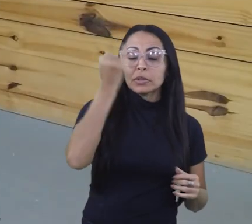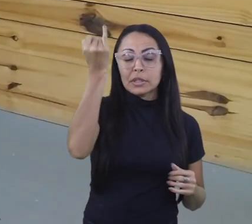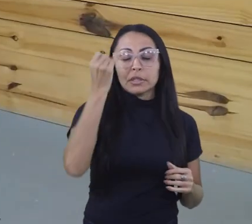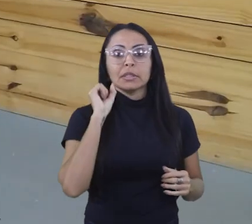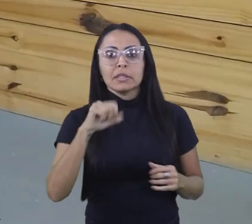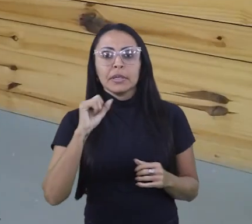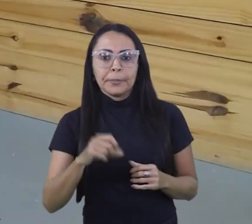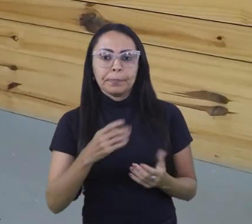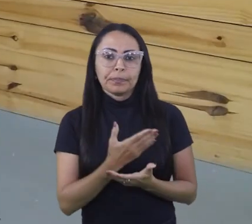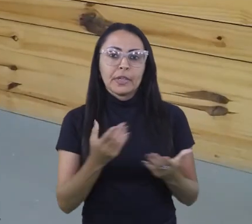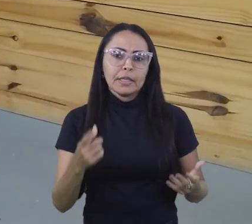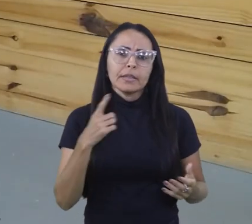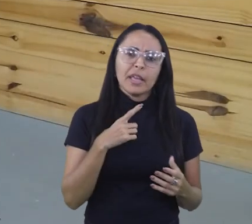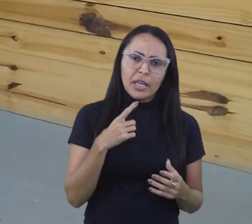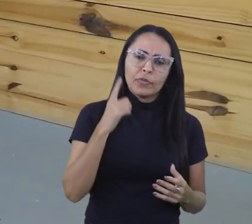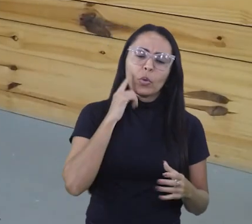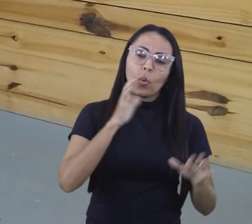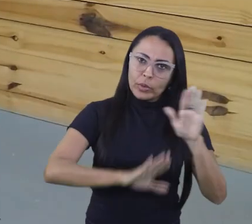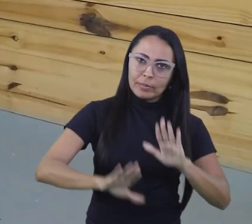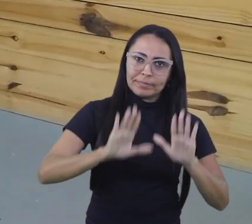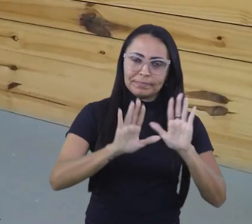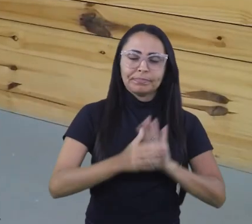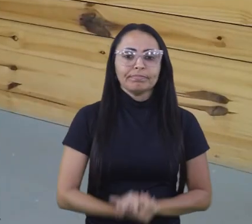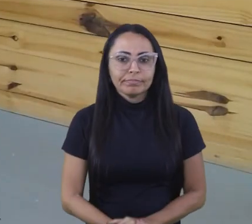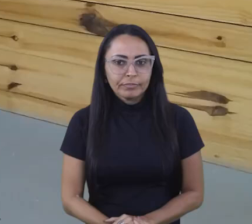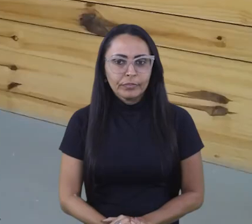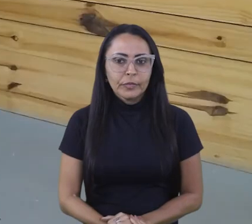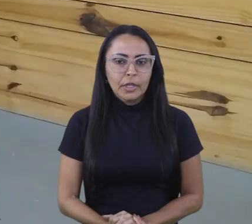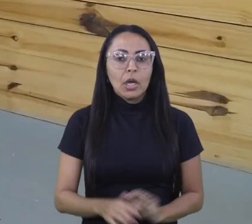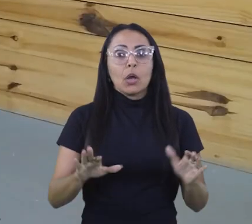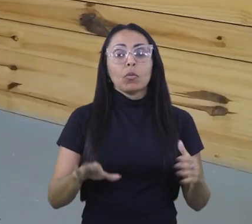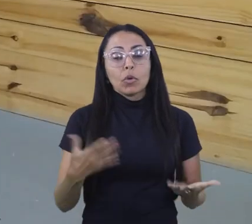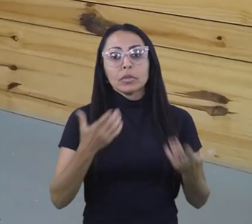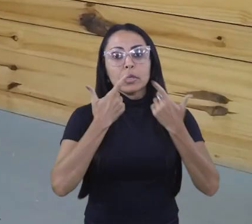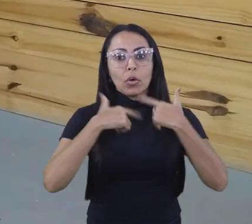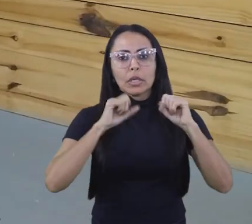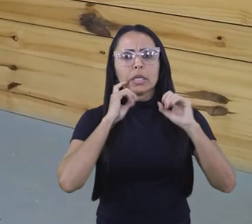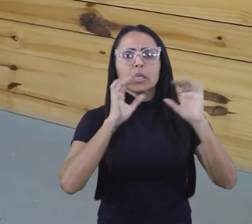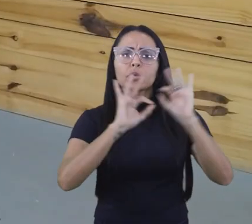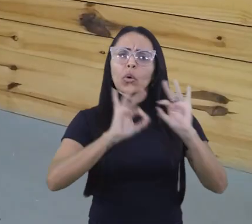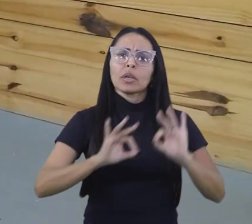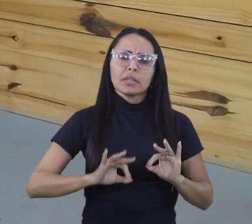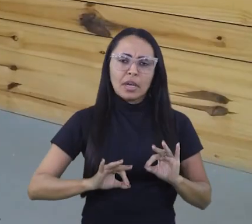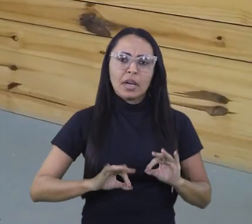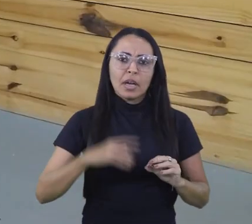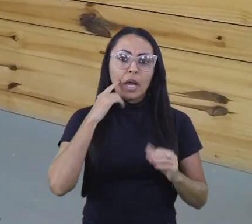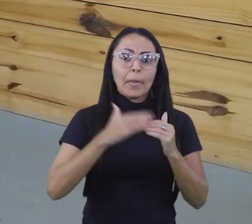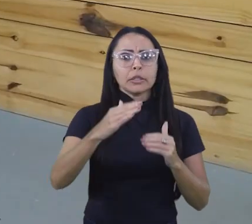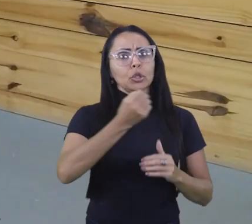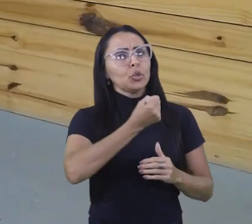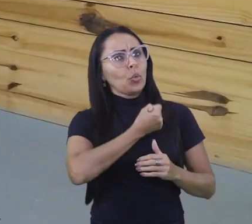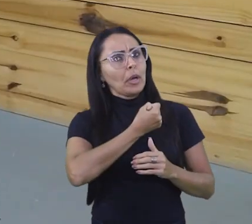também pensou nisso. Ele teve esse cuidado, né? Qual seria uma linguagem mais fácil de organizar essa informação? A partir de